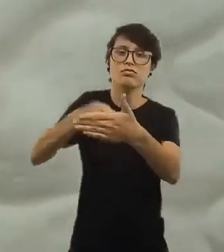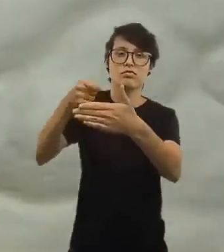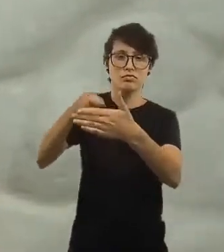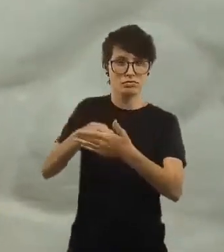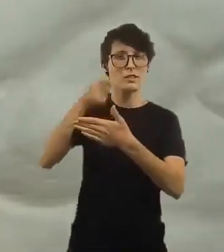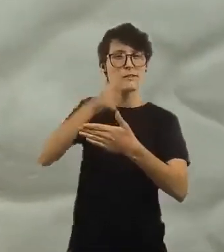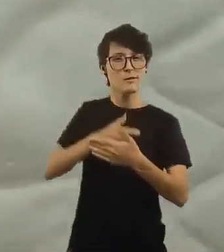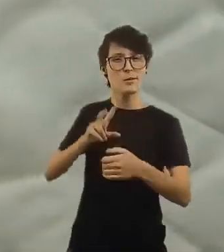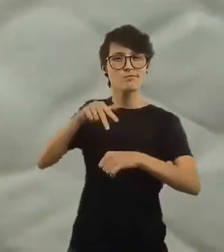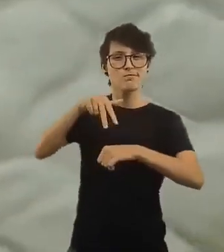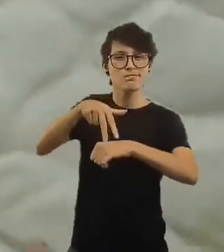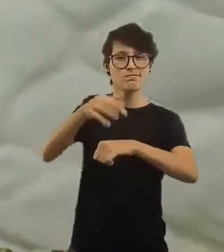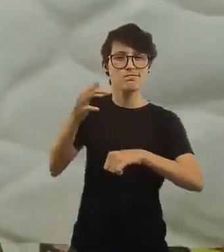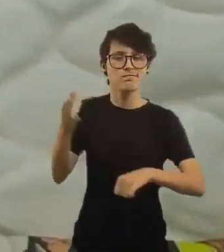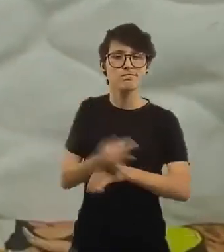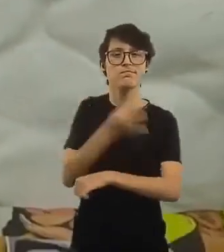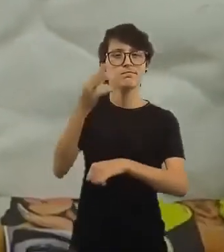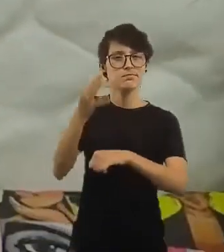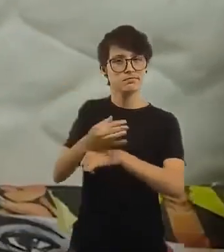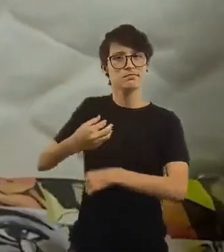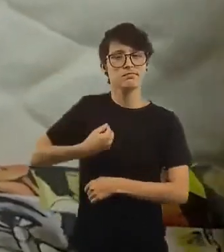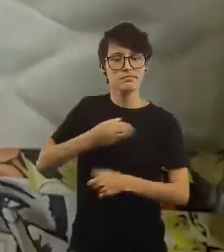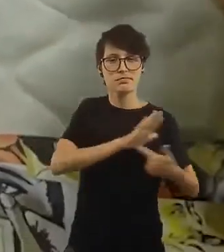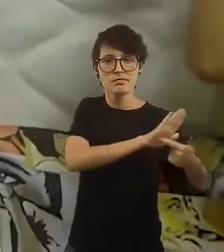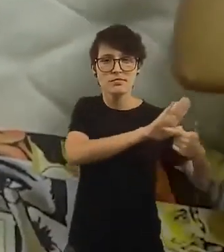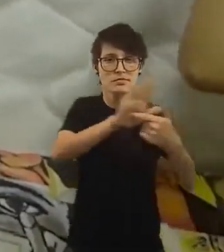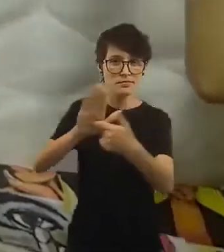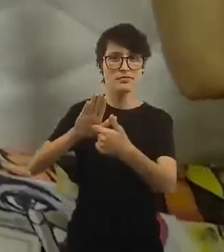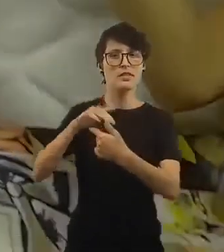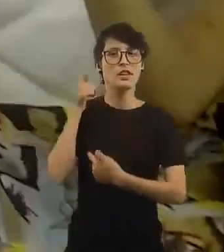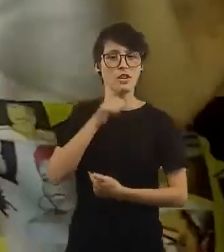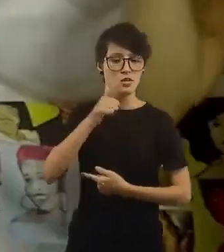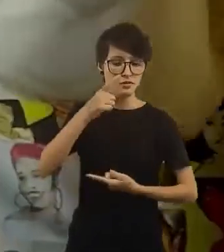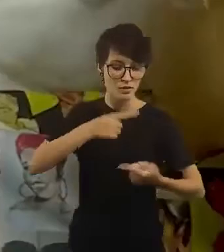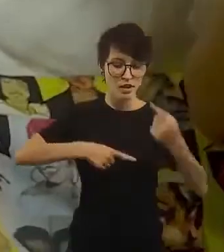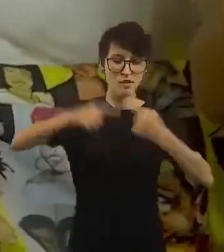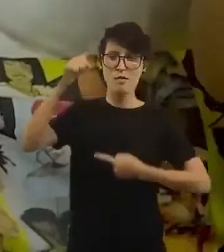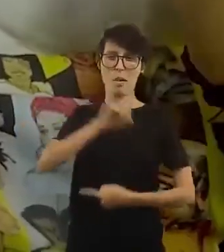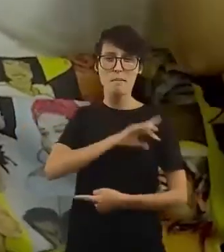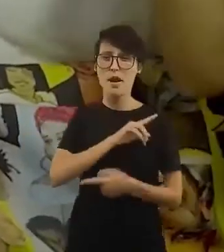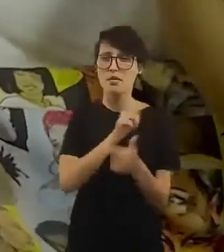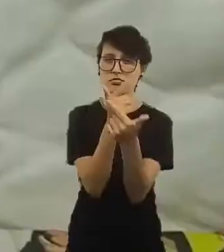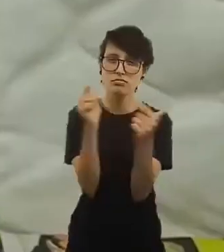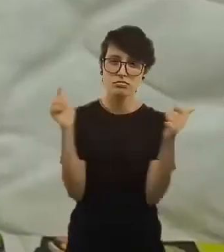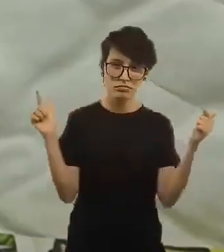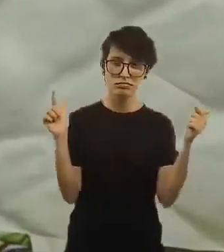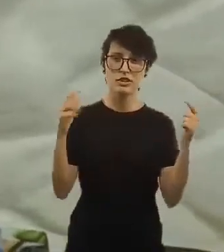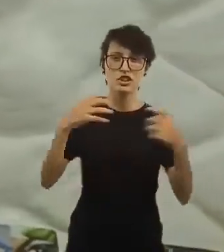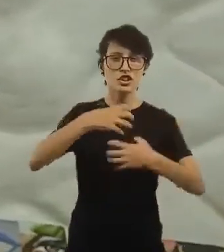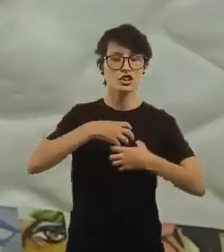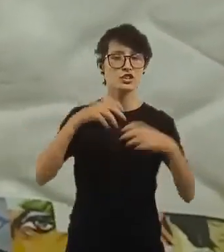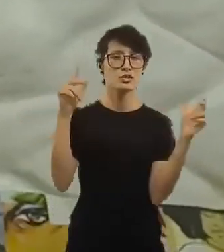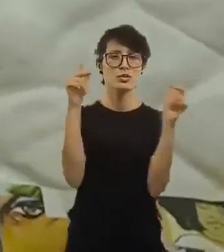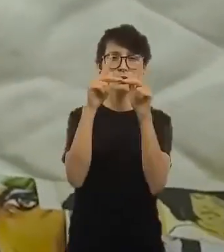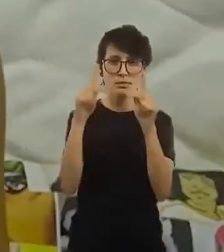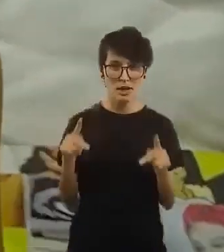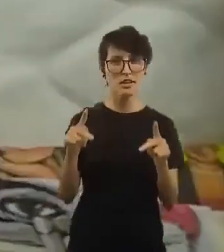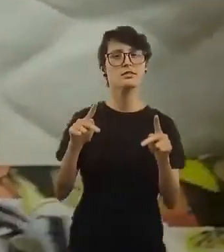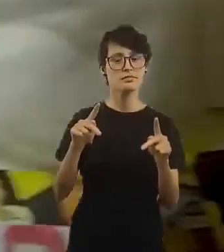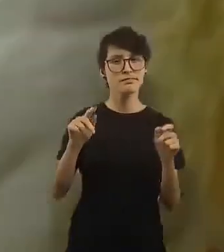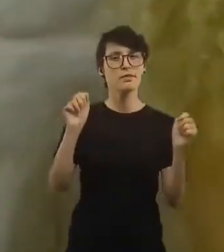resistir para existir. O lema é evoluir sem temor, na paz e no amor.